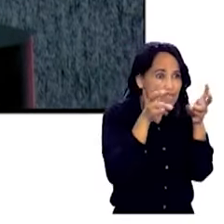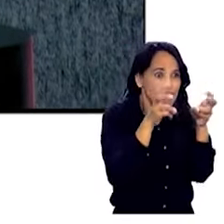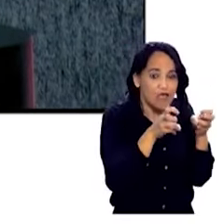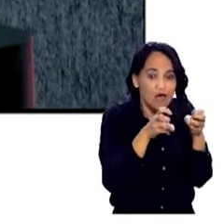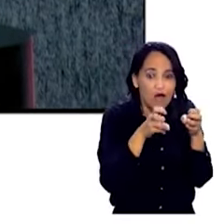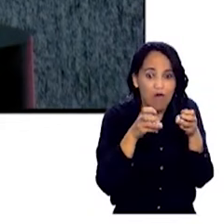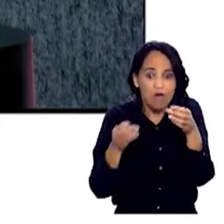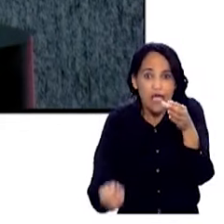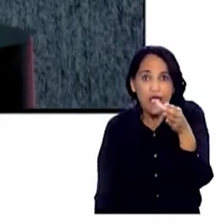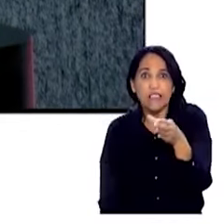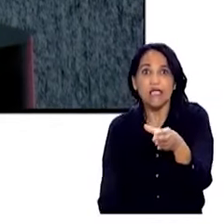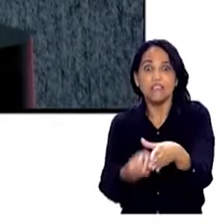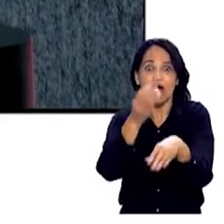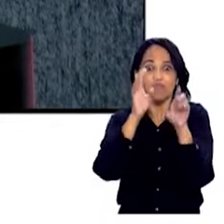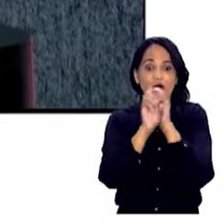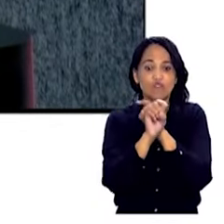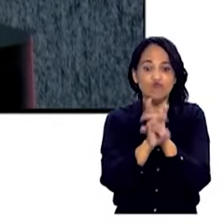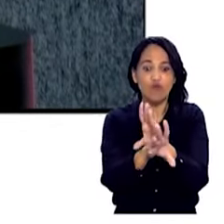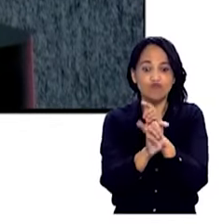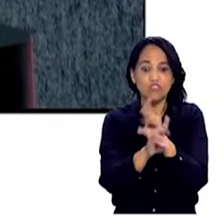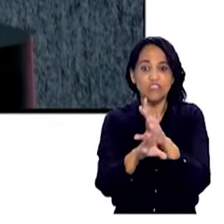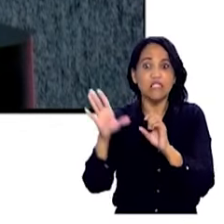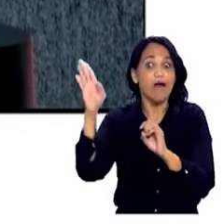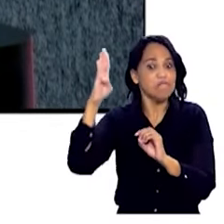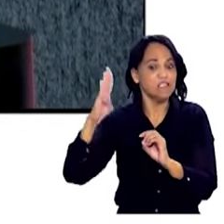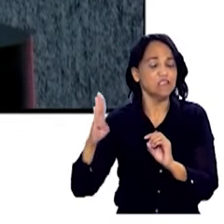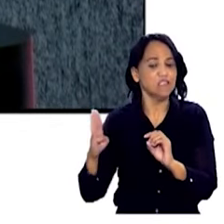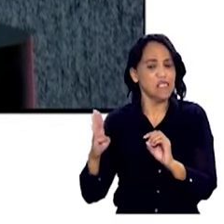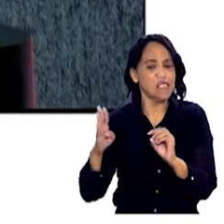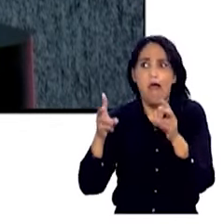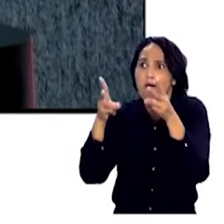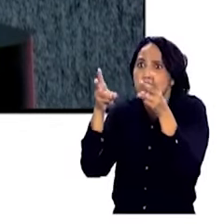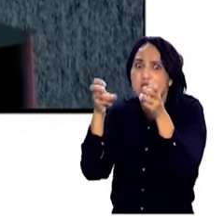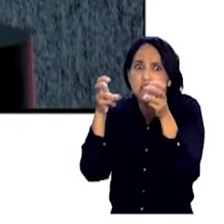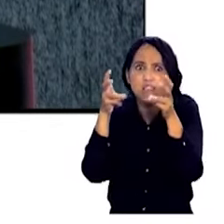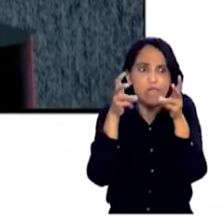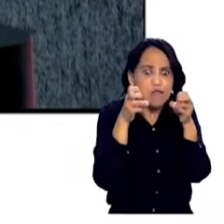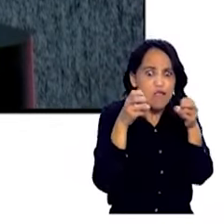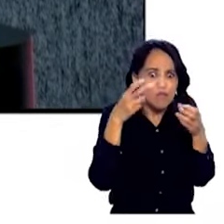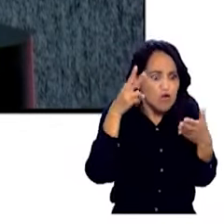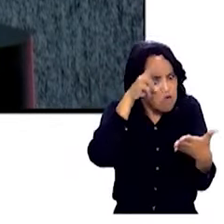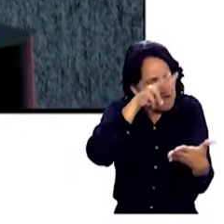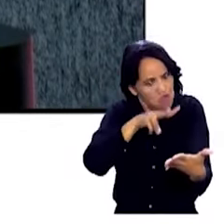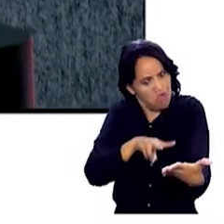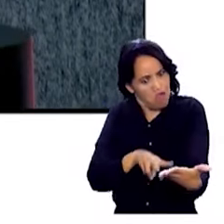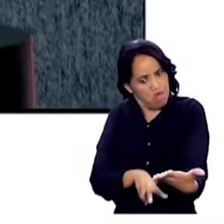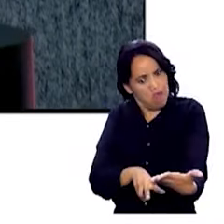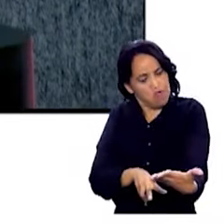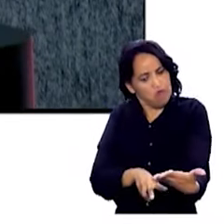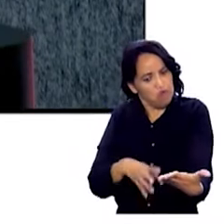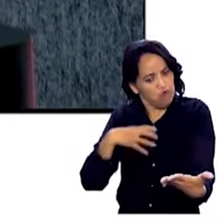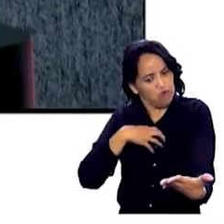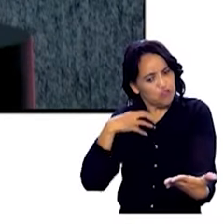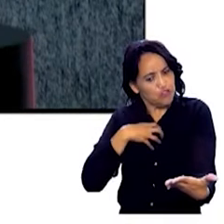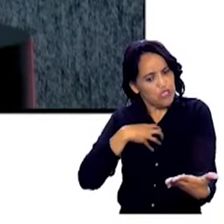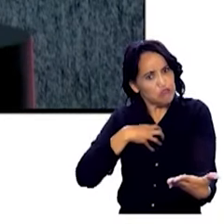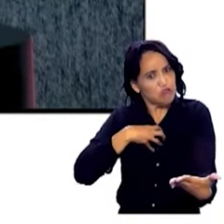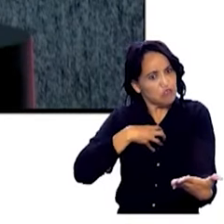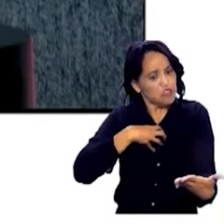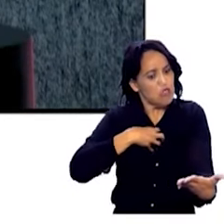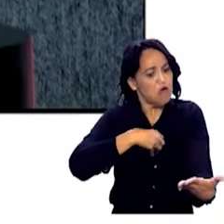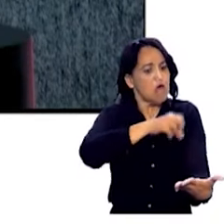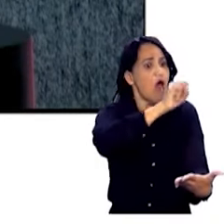da doutrina brasileira quando a gente olha hoje para a maneira como o Superior Tribunal de Justiça e o Supremo Tribunal